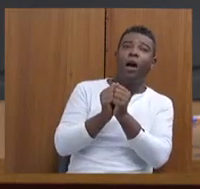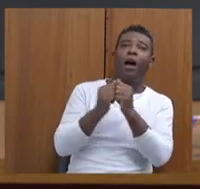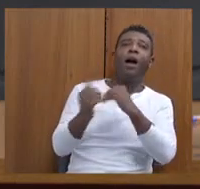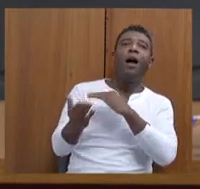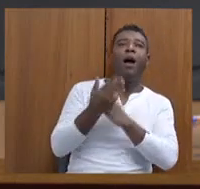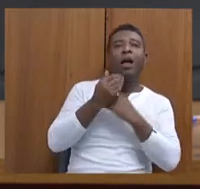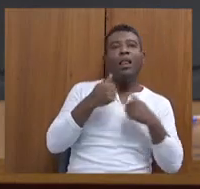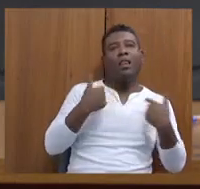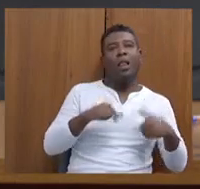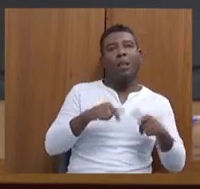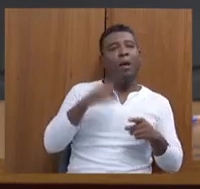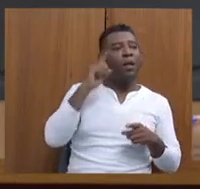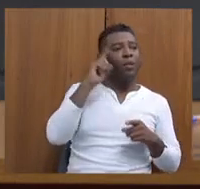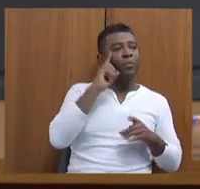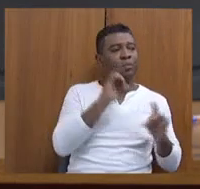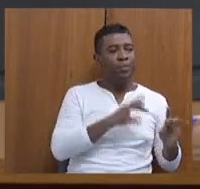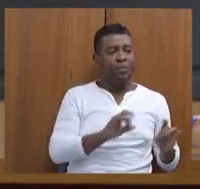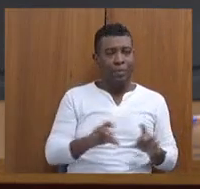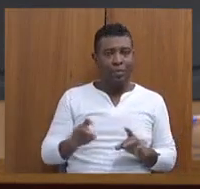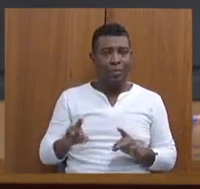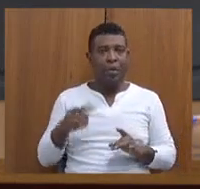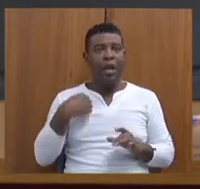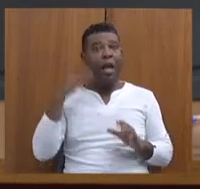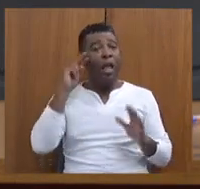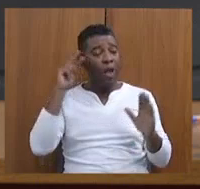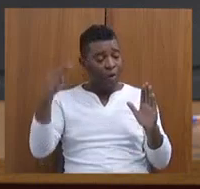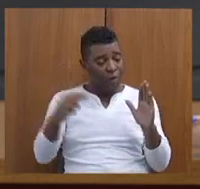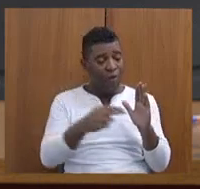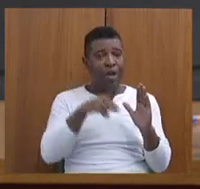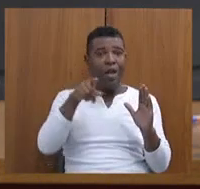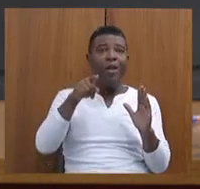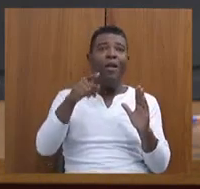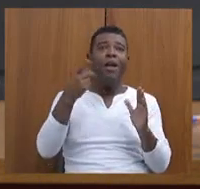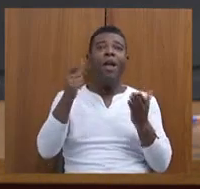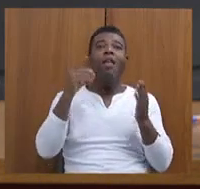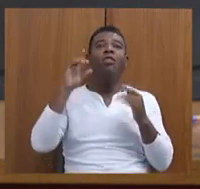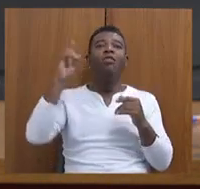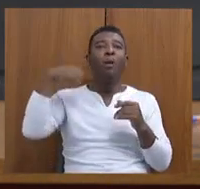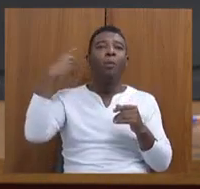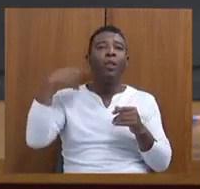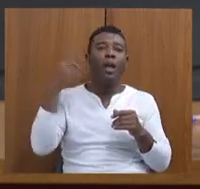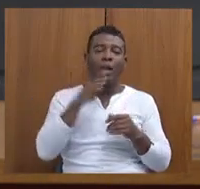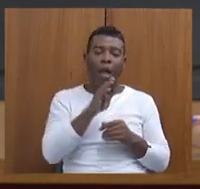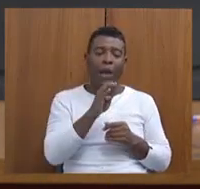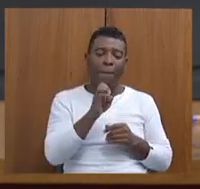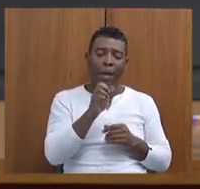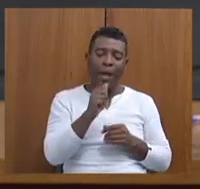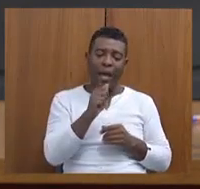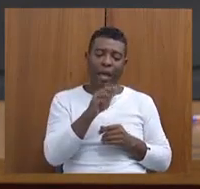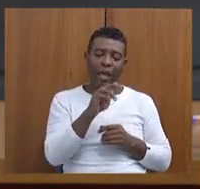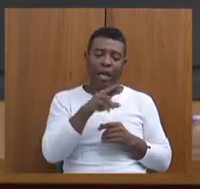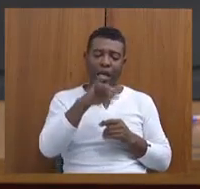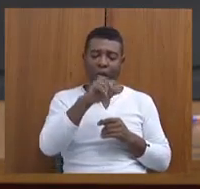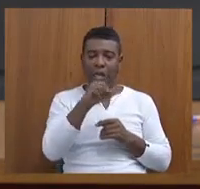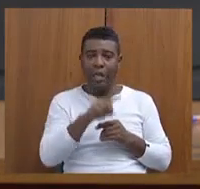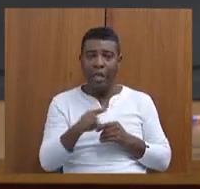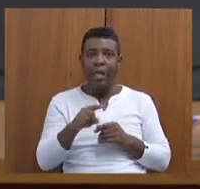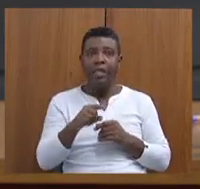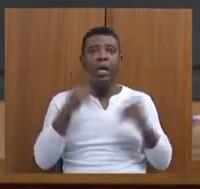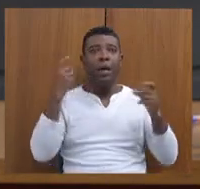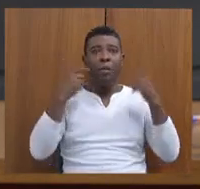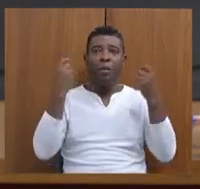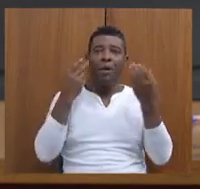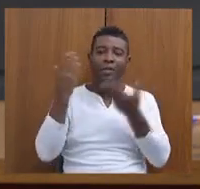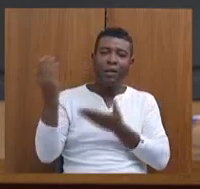eu vi atentamente a fala também da deputada Beatriz a preocupação dela em relação